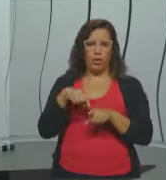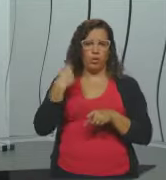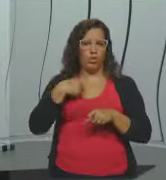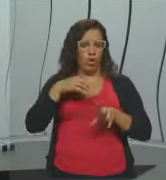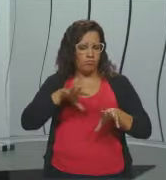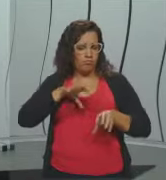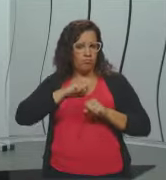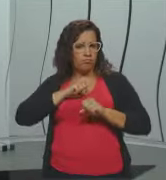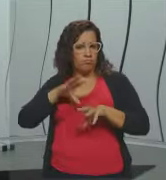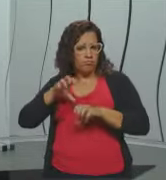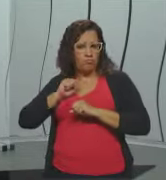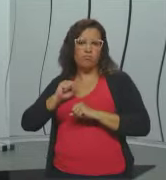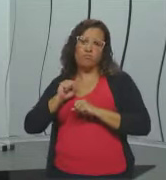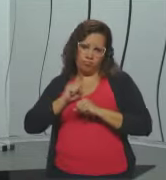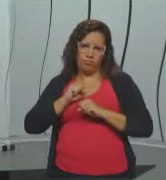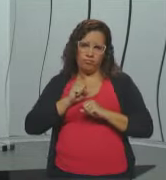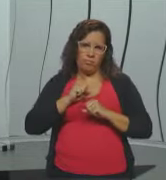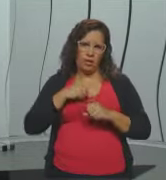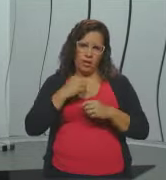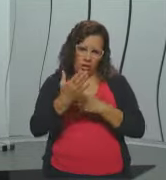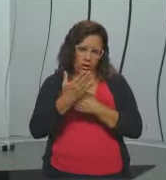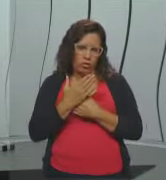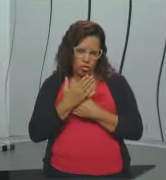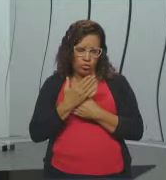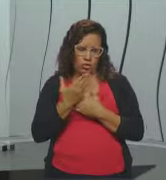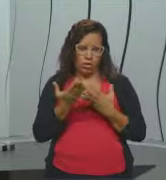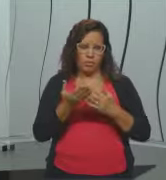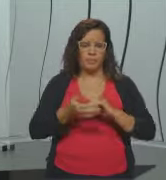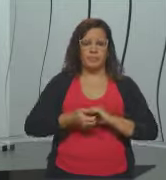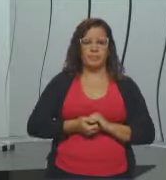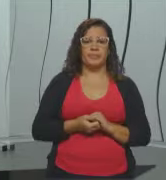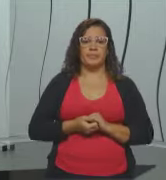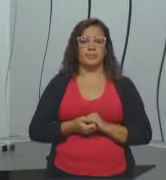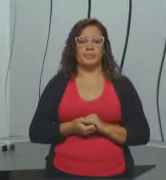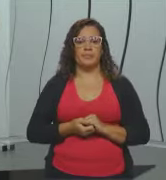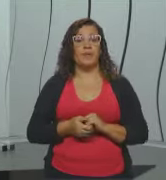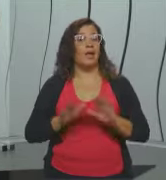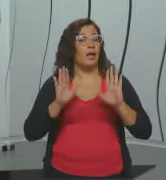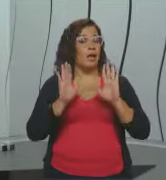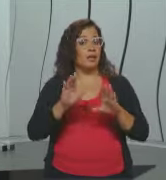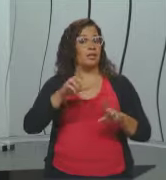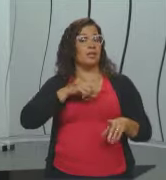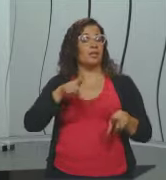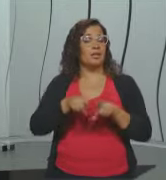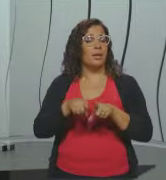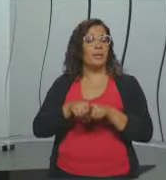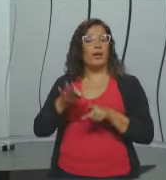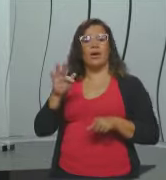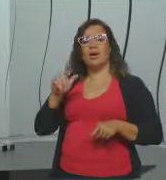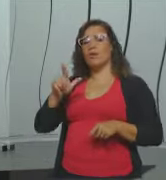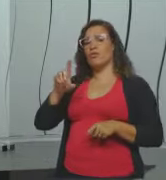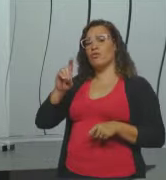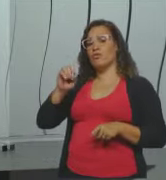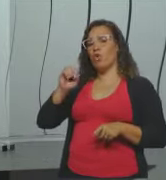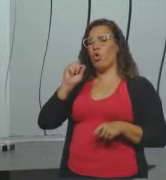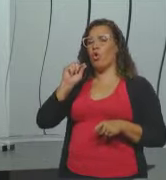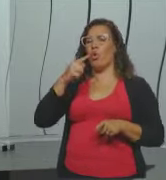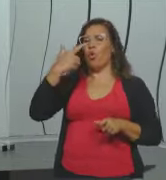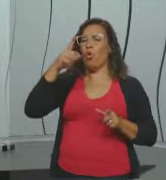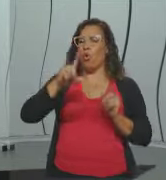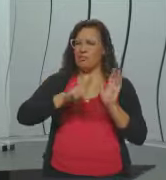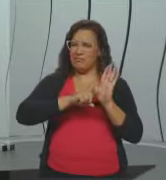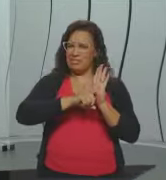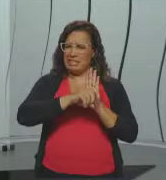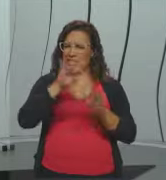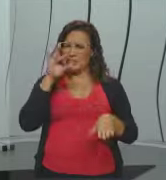nós, seres humanos, não somos capazes de digerir. Além disso, a flora intestinal impede que outros micro-organismos que